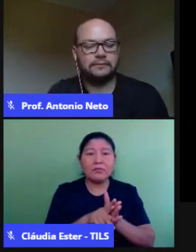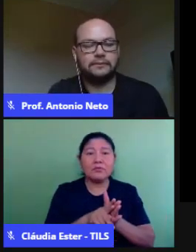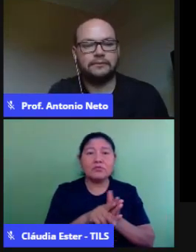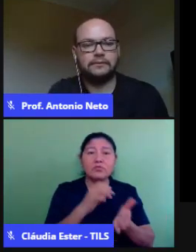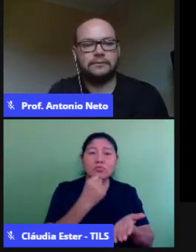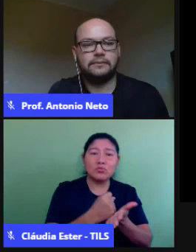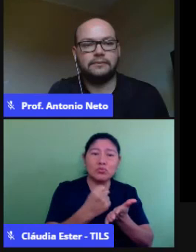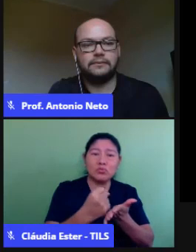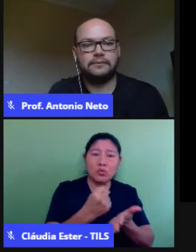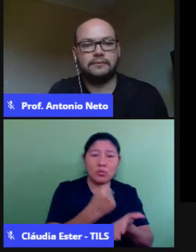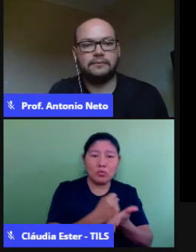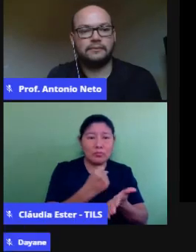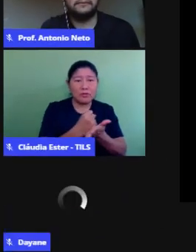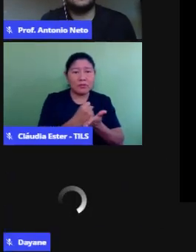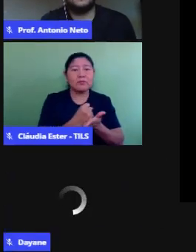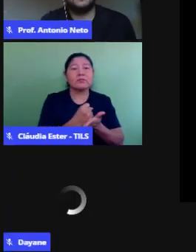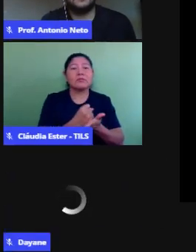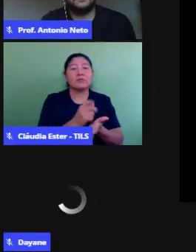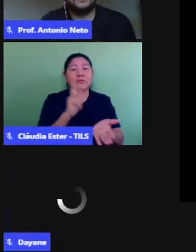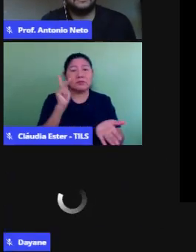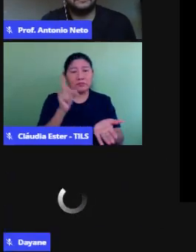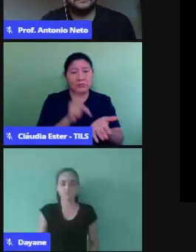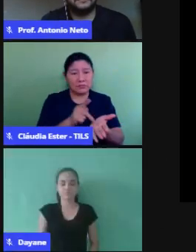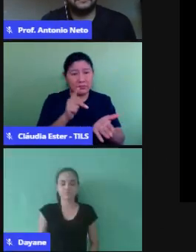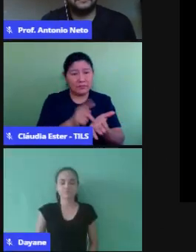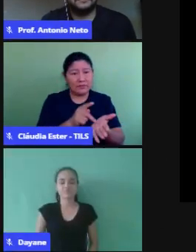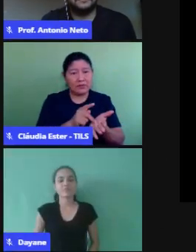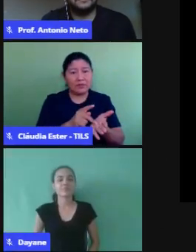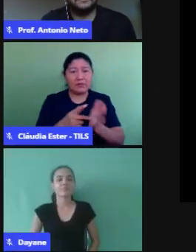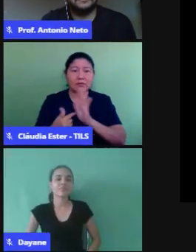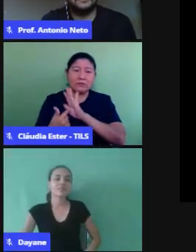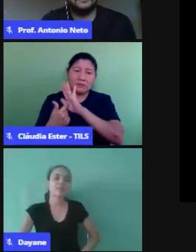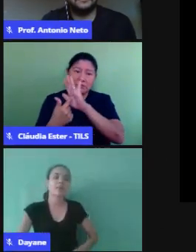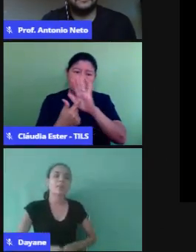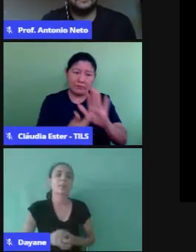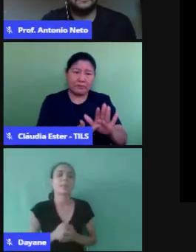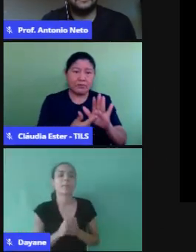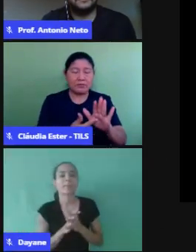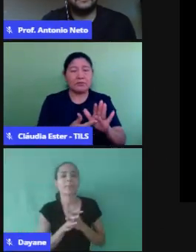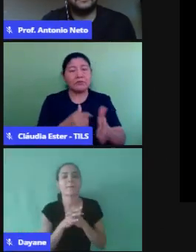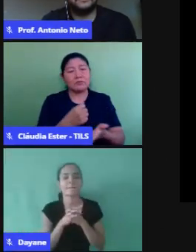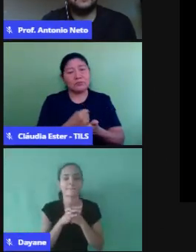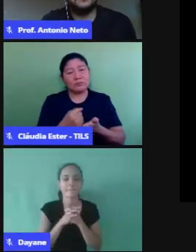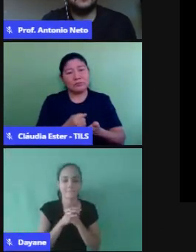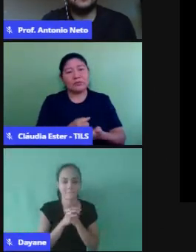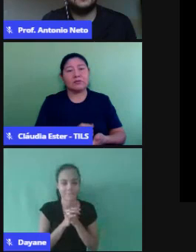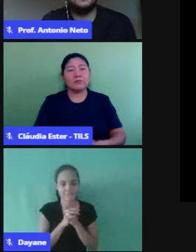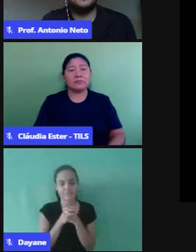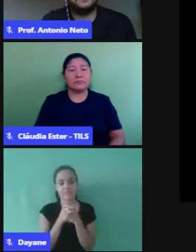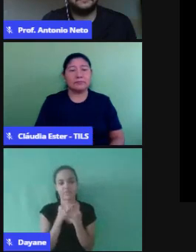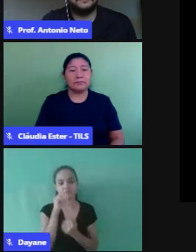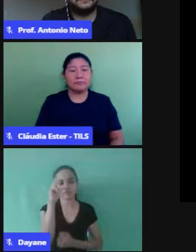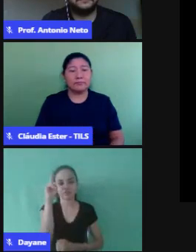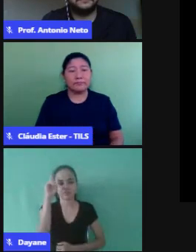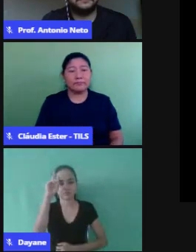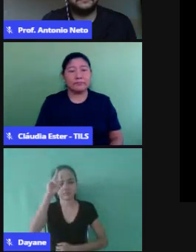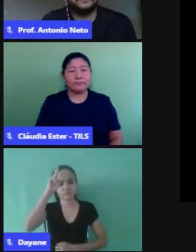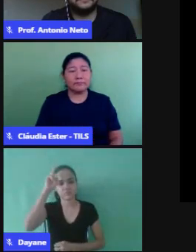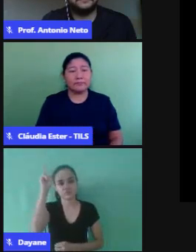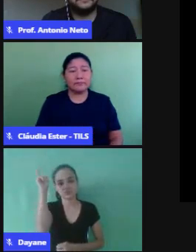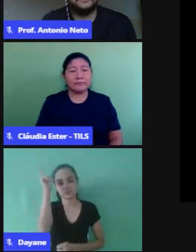com todas as informações de Campo Grande, vem até com uma prévia da história de Campo Grande, né?